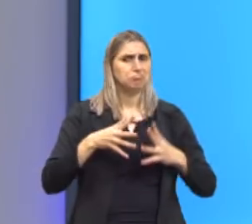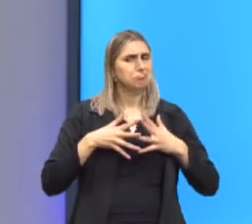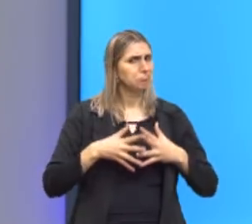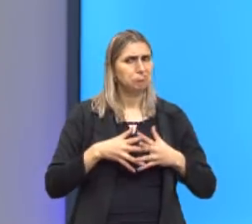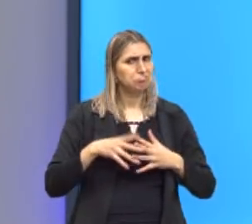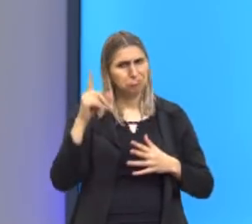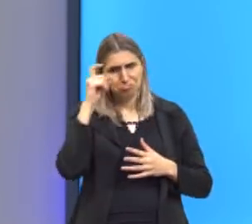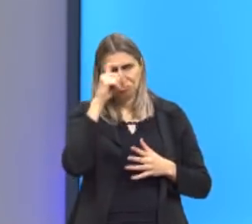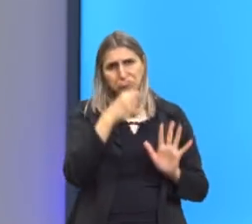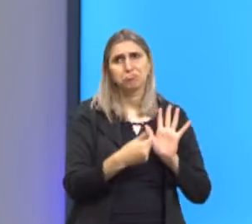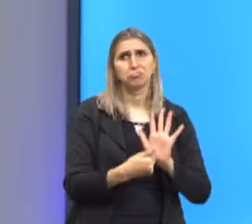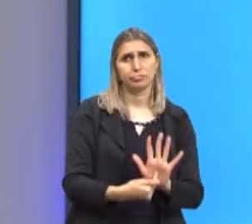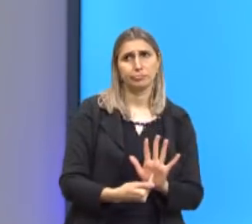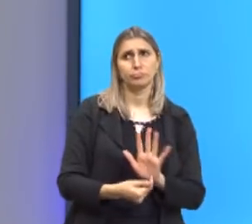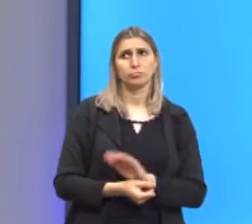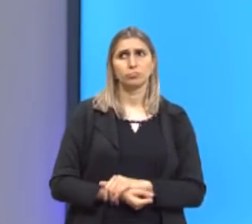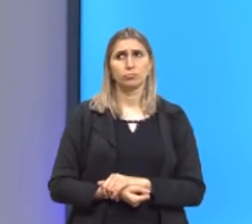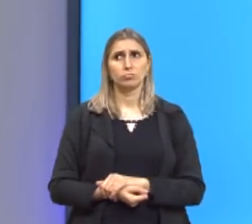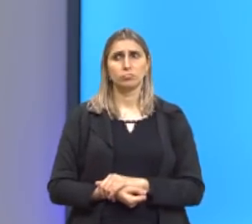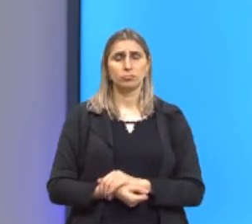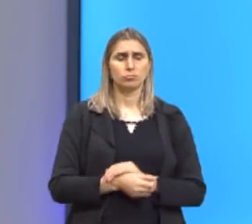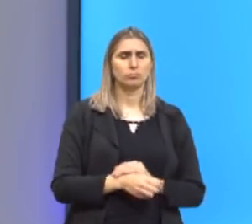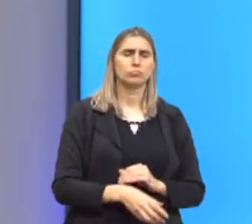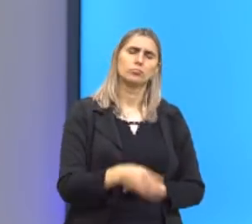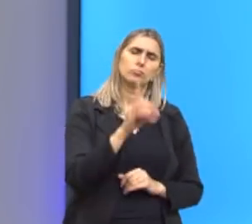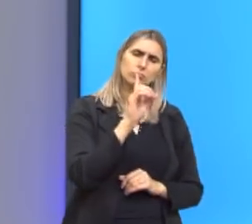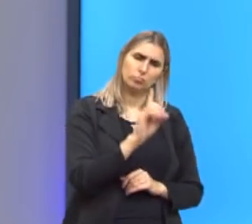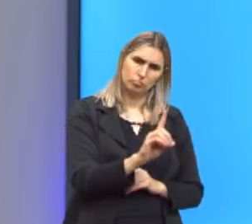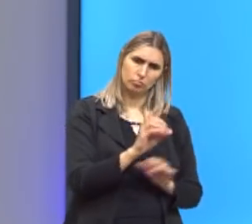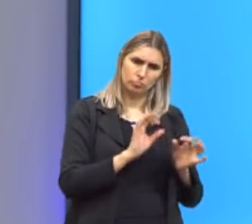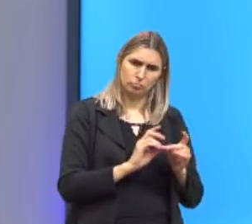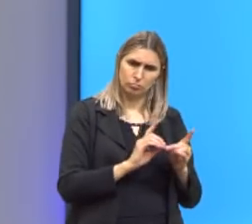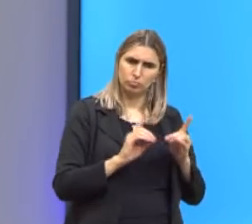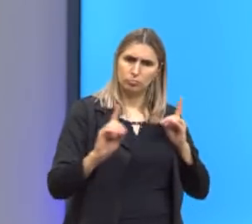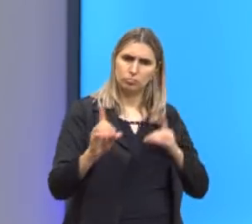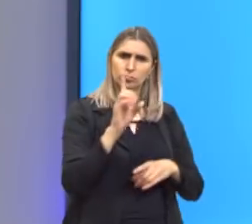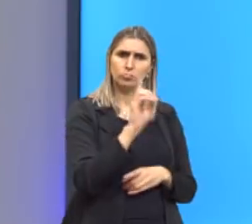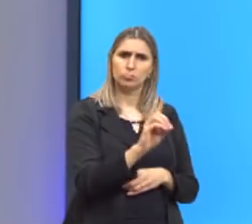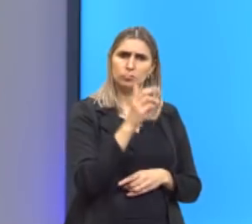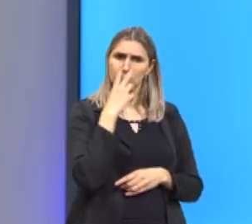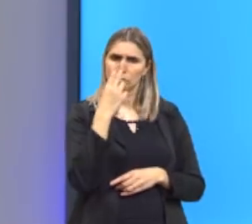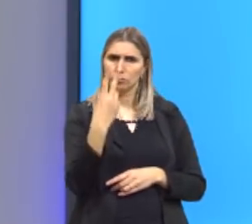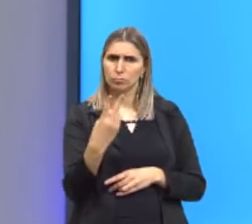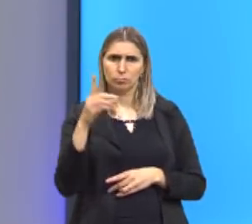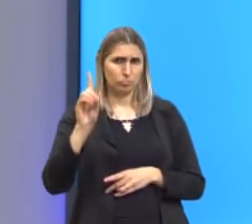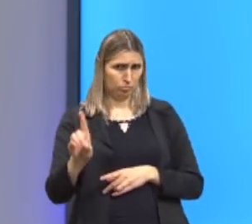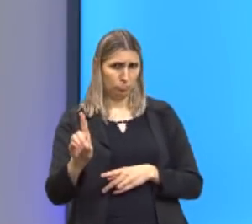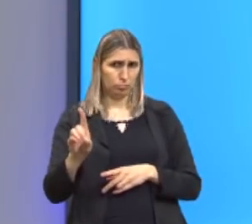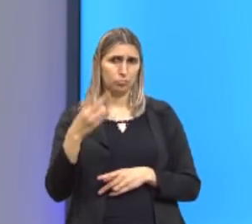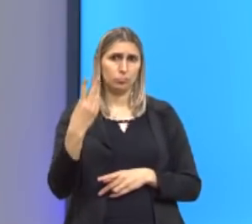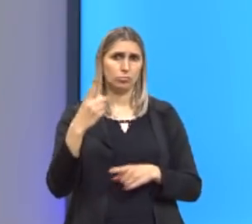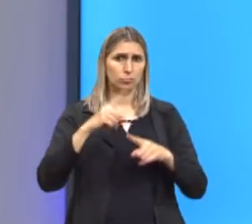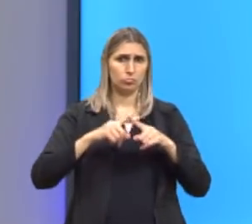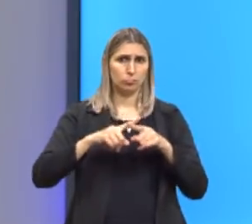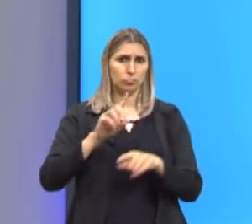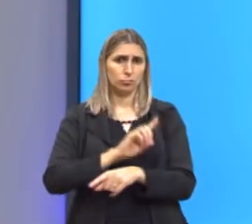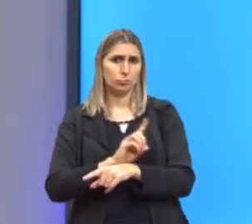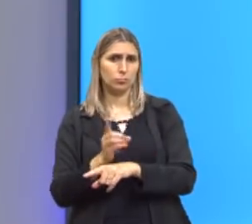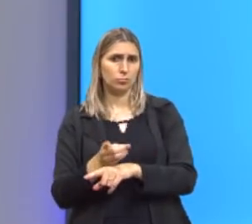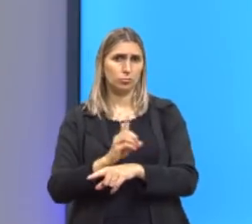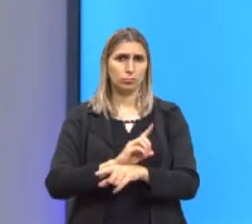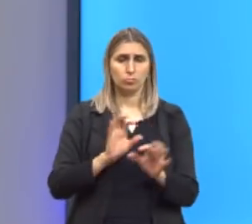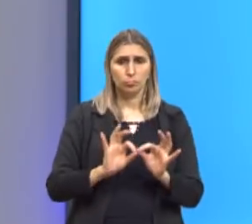de demonstrar. Se a distância d é igual a 2d, duas vezes a distância percorrida